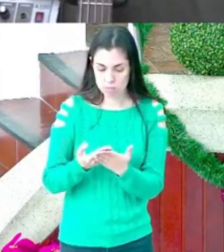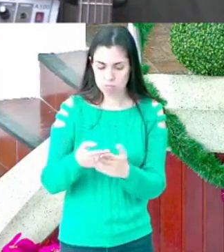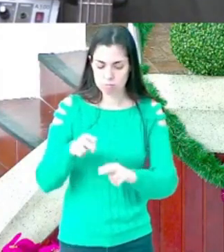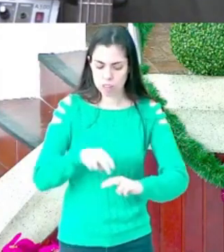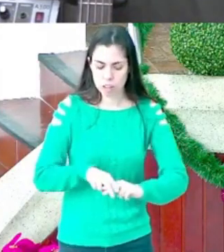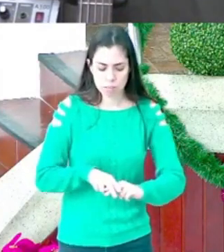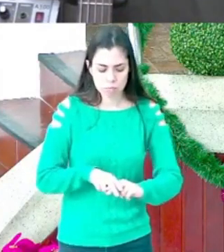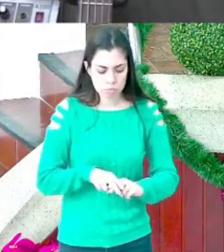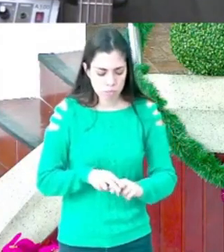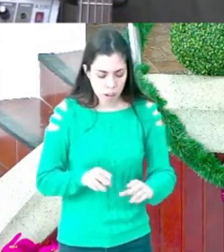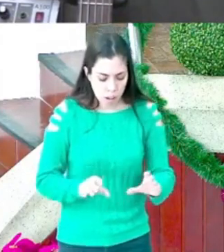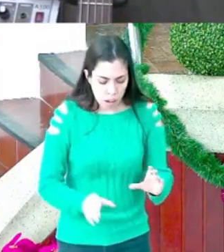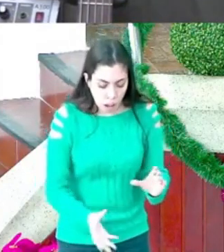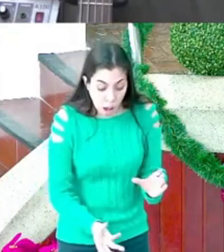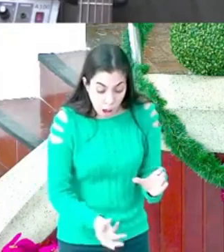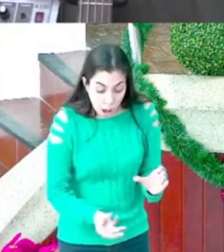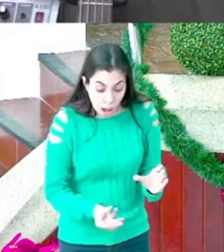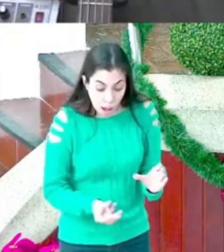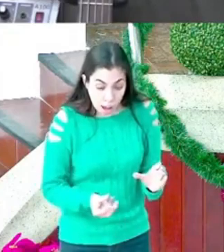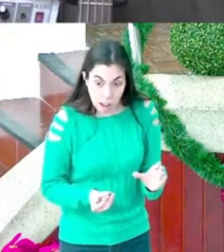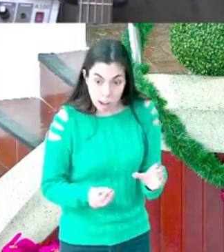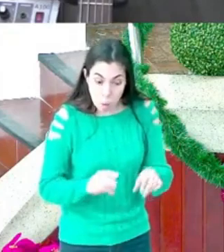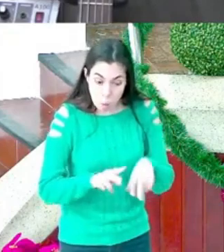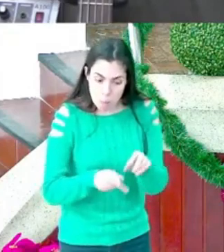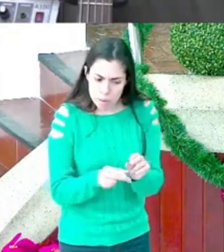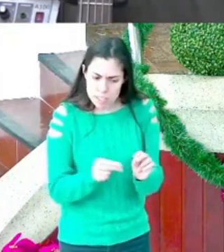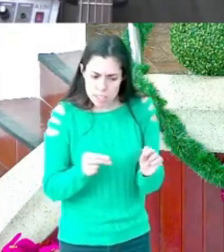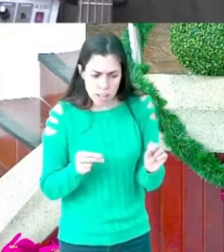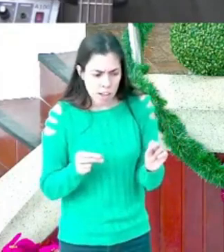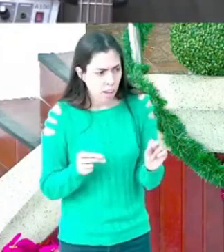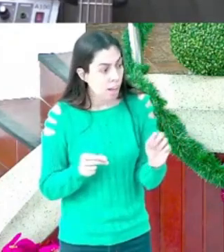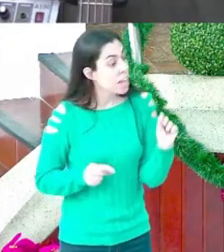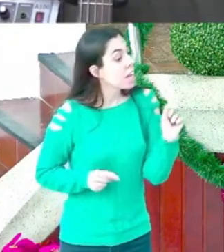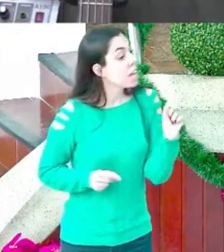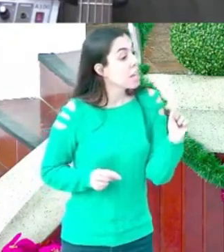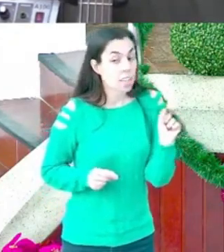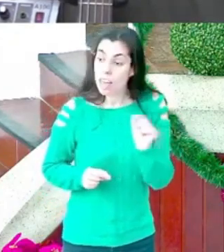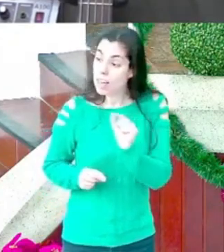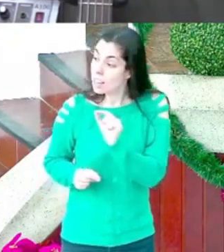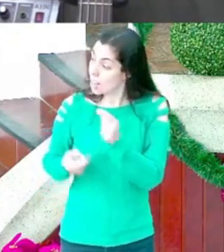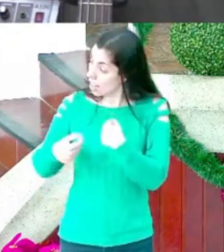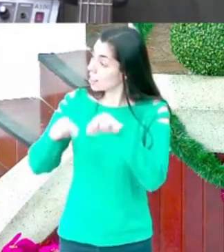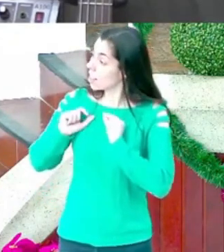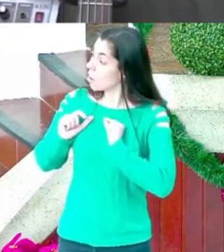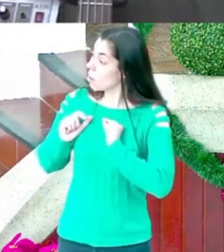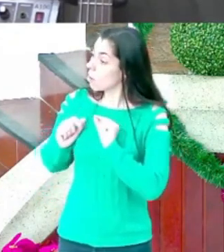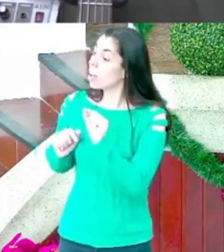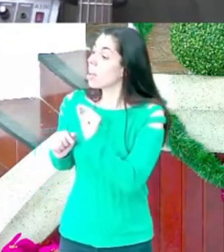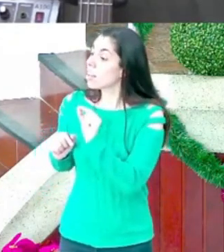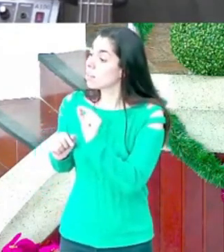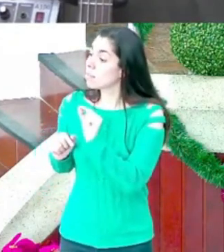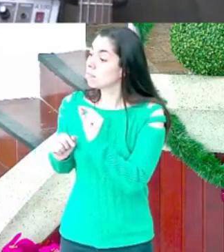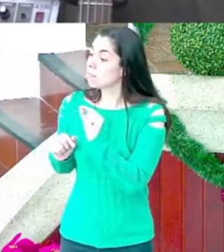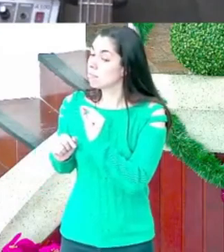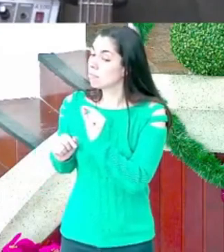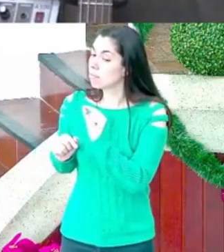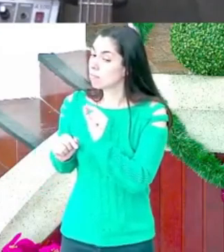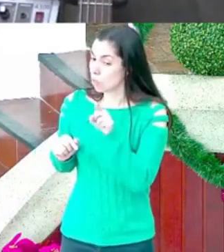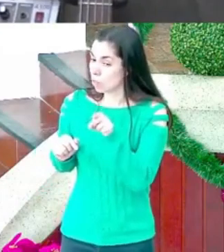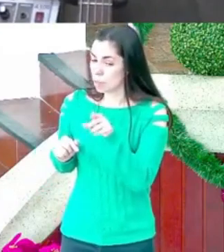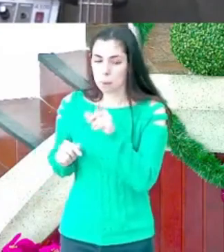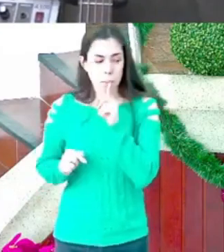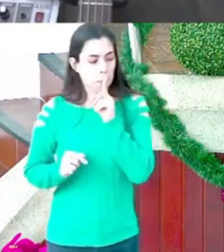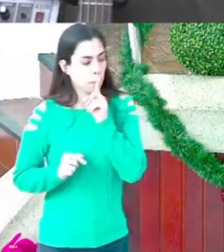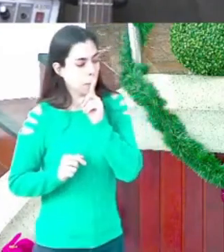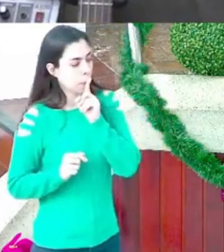talvez alguma atitude bondosa para os seus pais. Quem é que fez isso? Aqui, nossa, que coisa